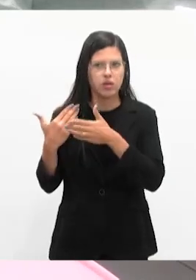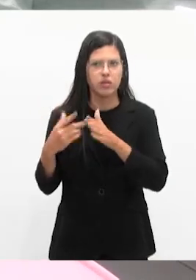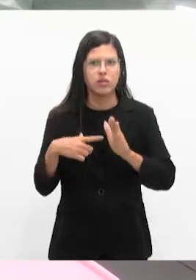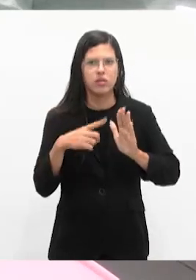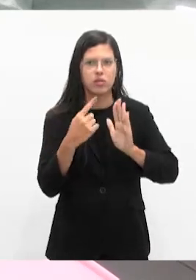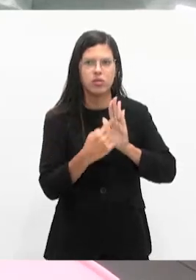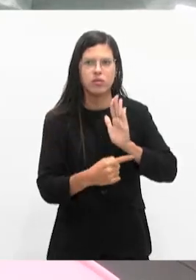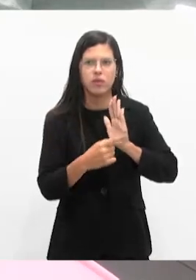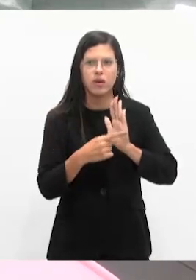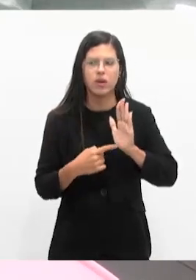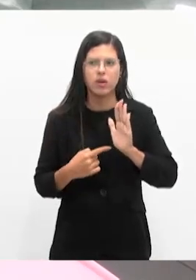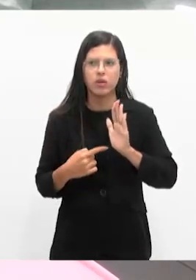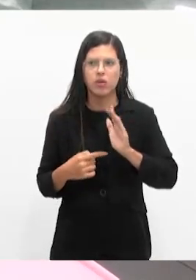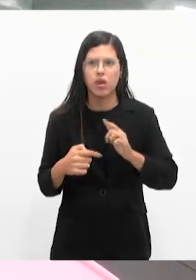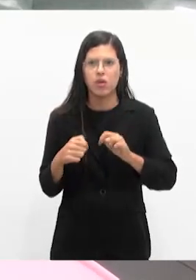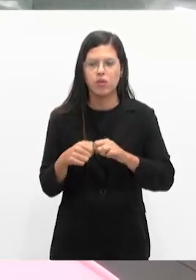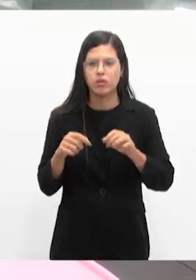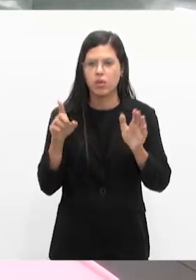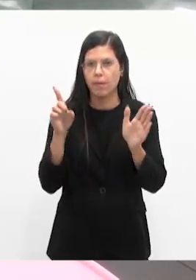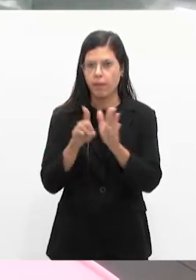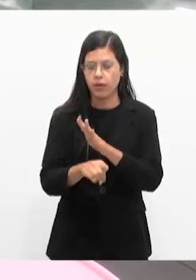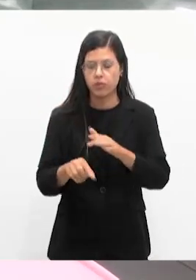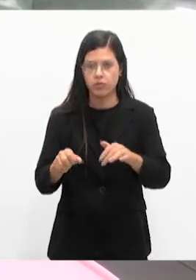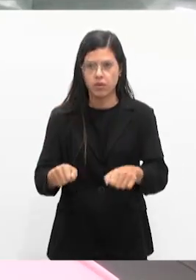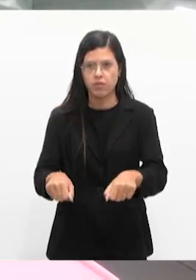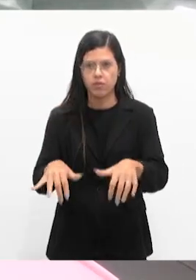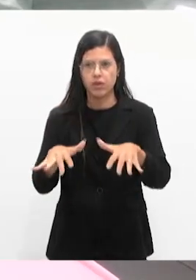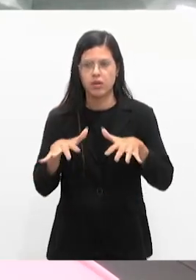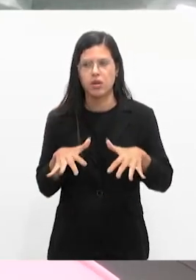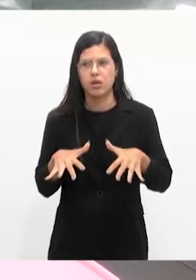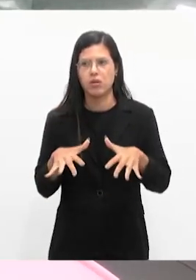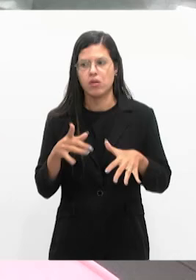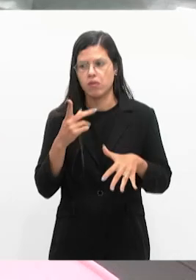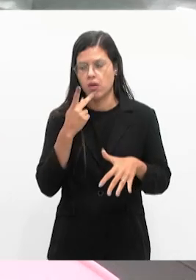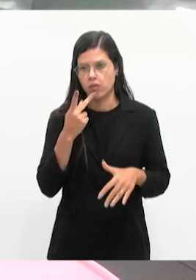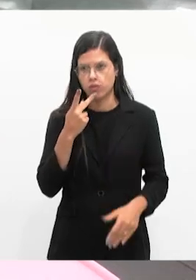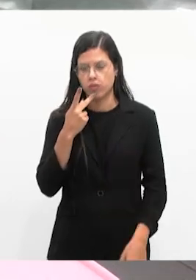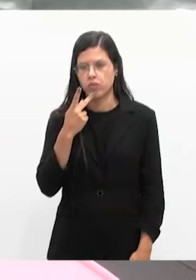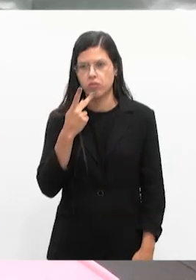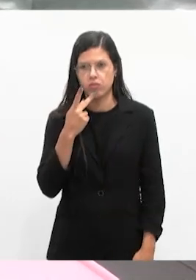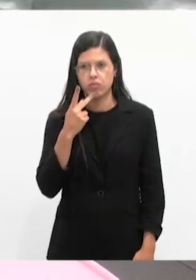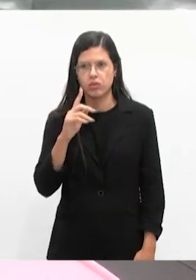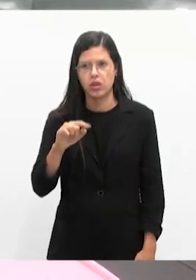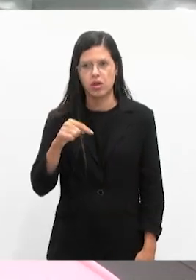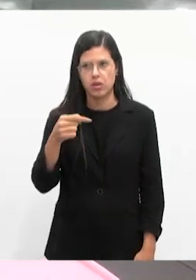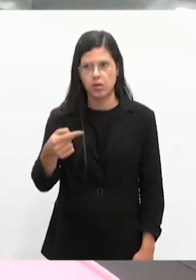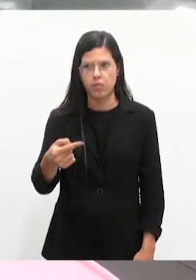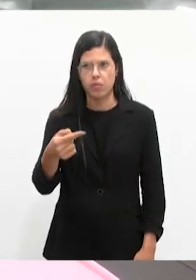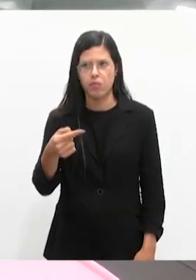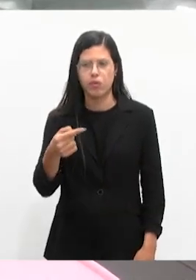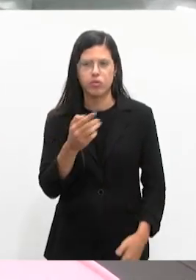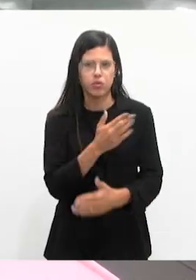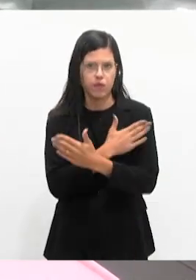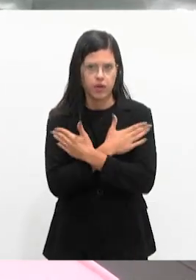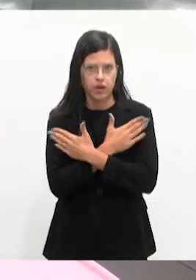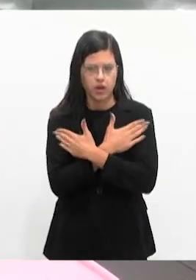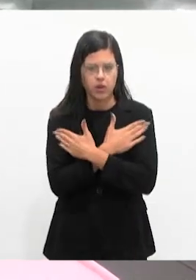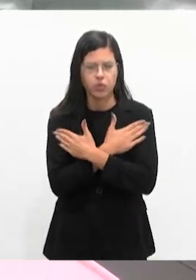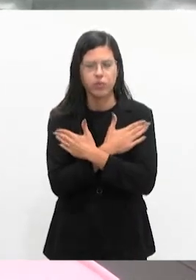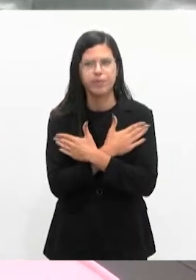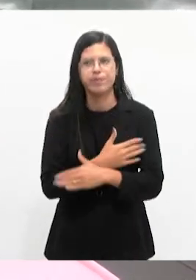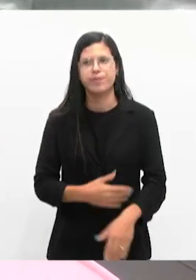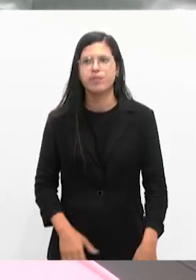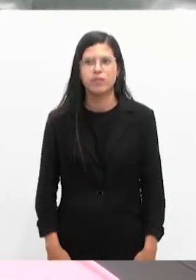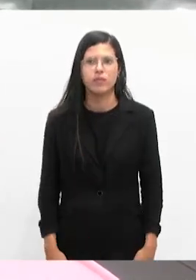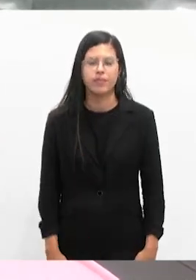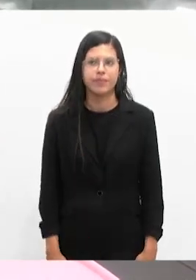recentemente, eu fiz uma pergunta em plenário e ele disse que colocaria, logo depois da Semana Santa, os vetos. Bom,